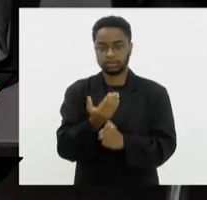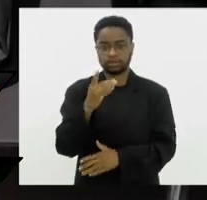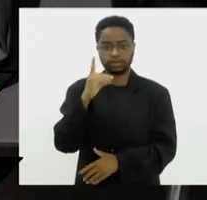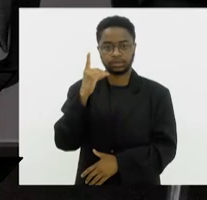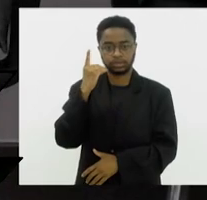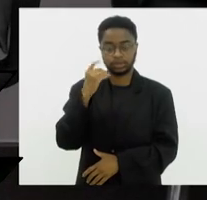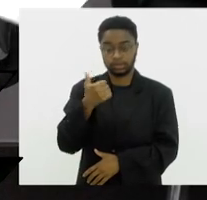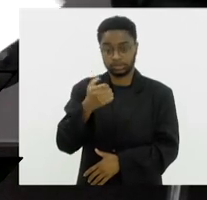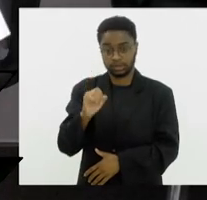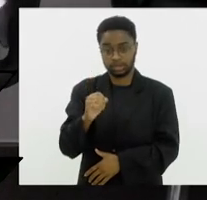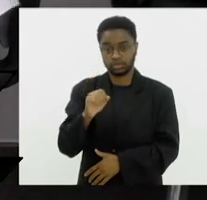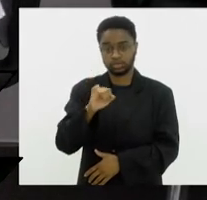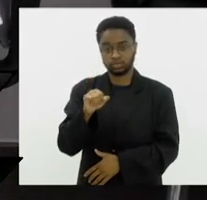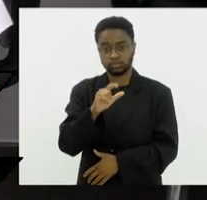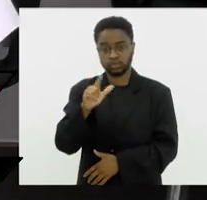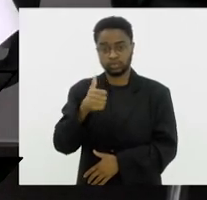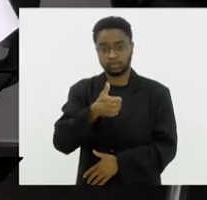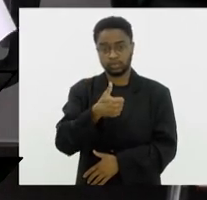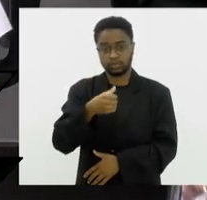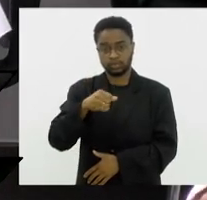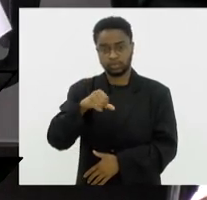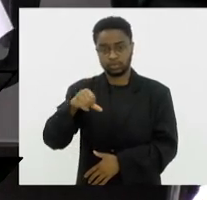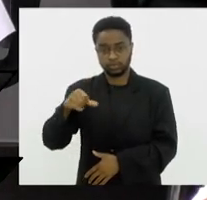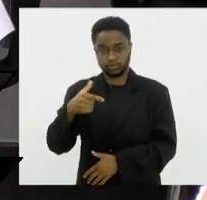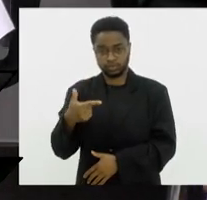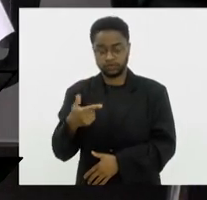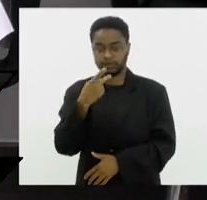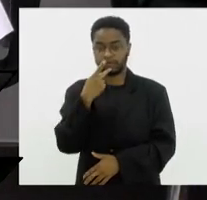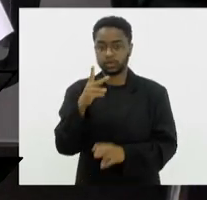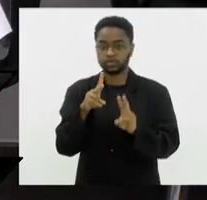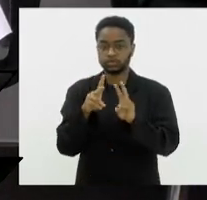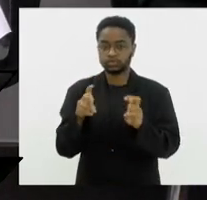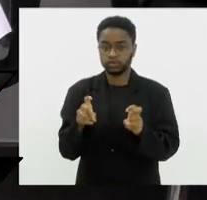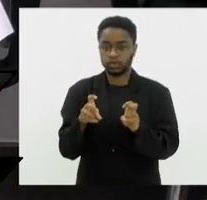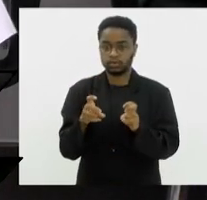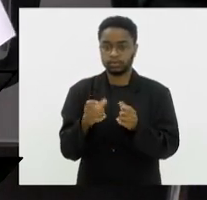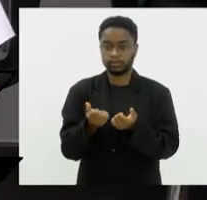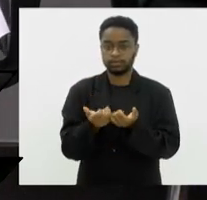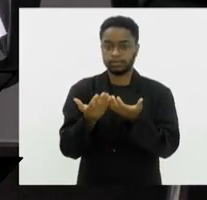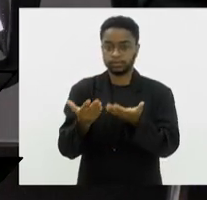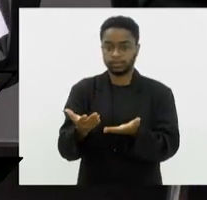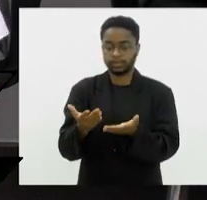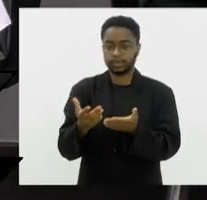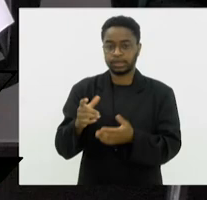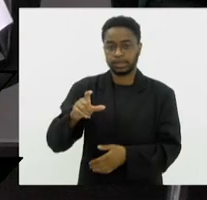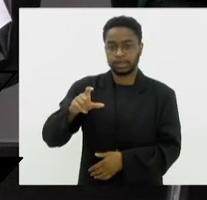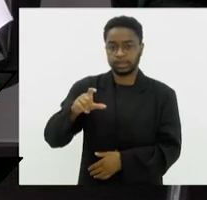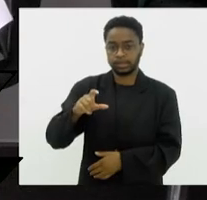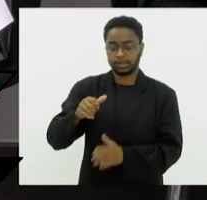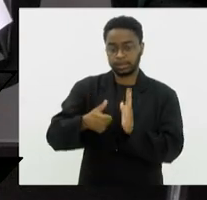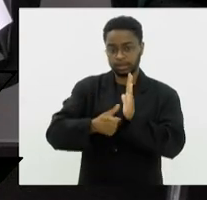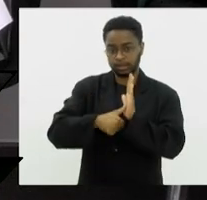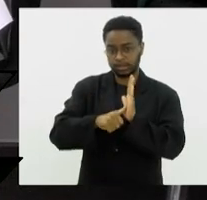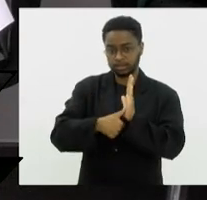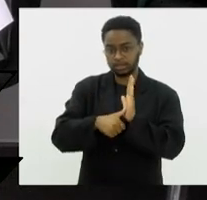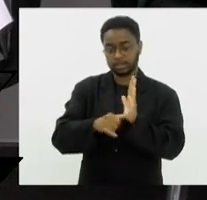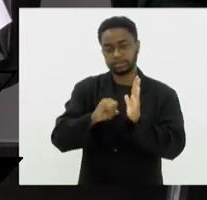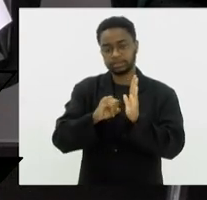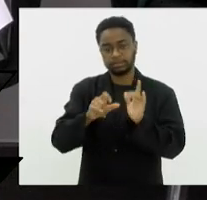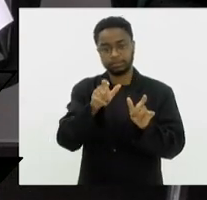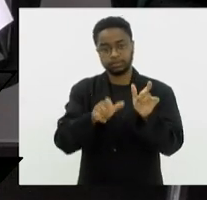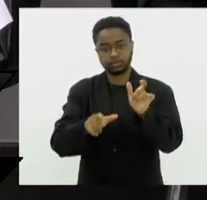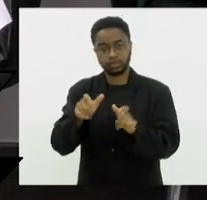de 92, que dispõe sobre a concessão de cédulas de identidade a doadores de